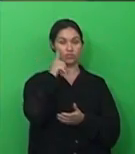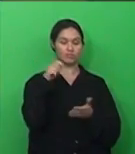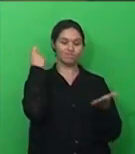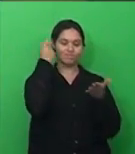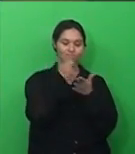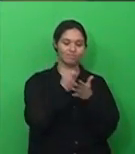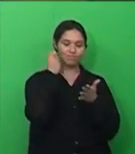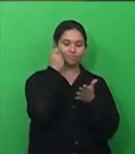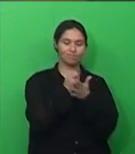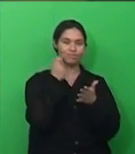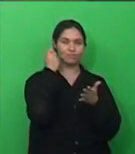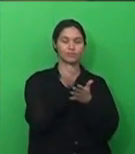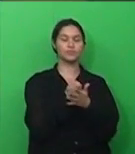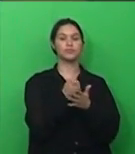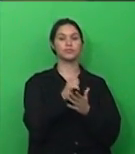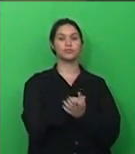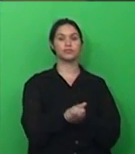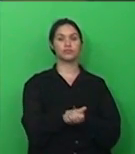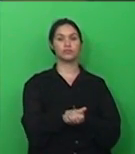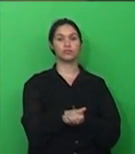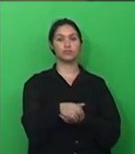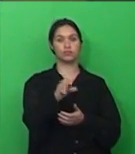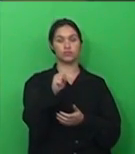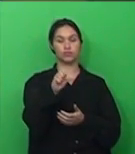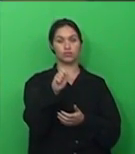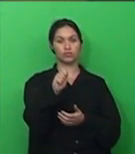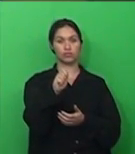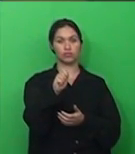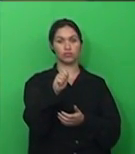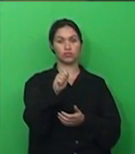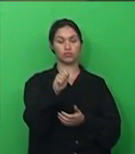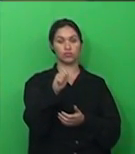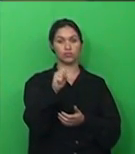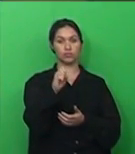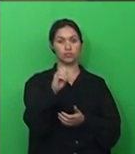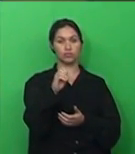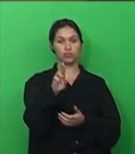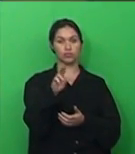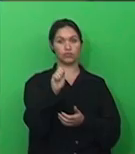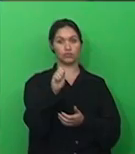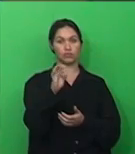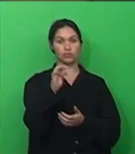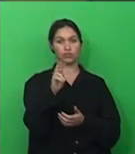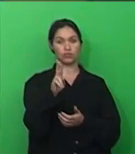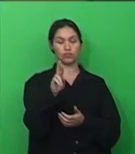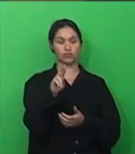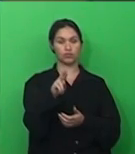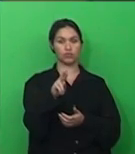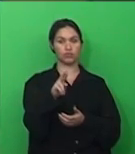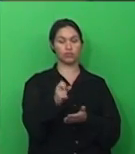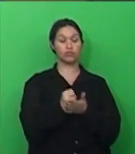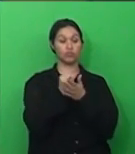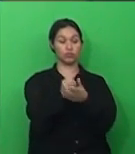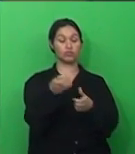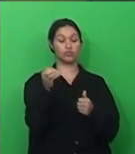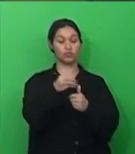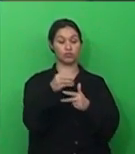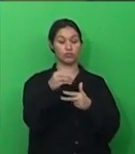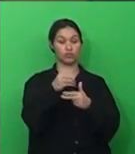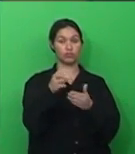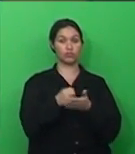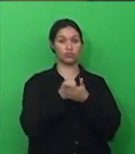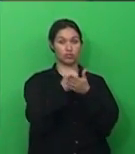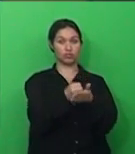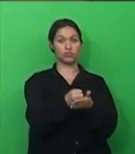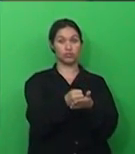mesmo, sabe, suando a camisa. O Soratur ali deu uma ajuda, a Unesc deu uma outra ajuda, o prefeito